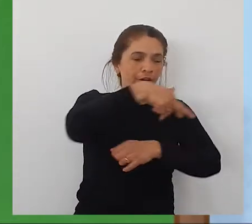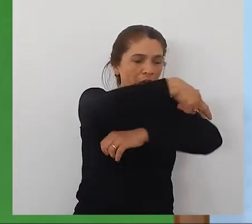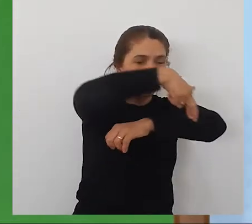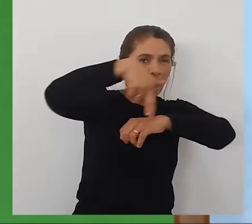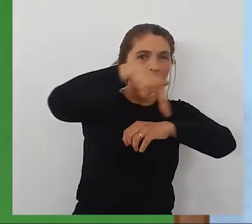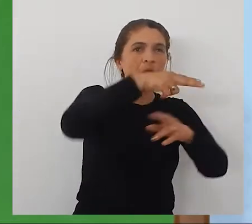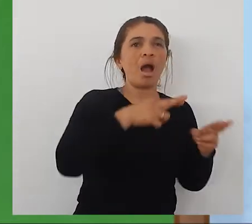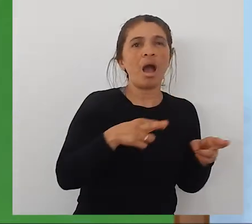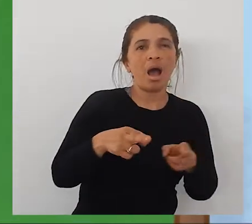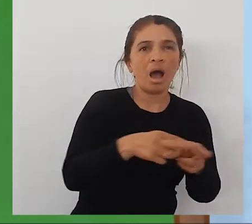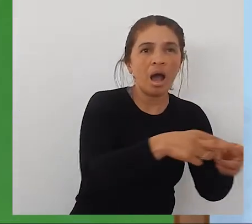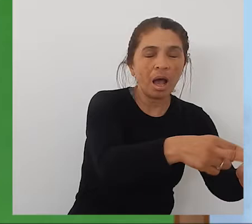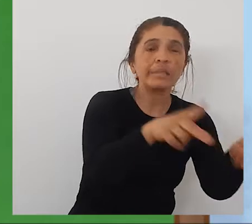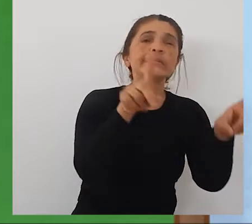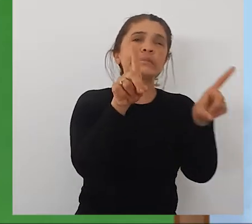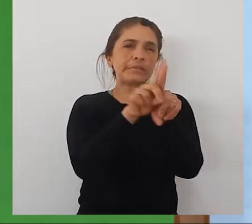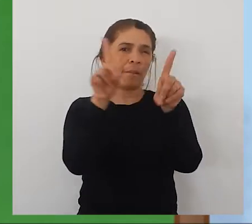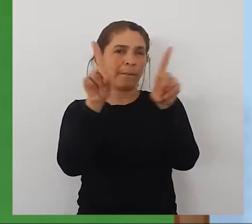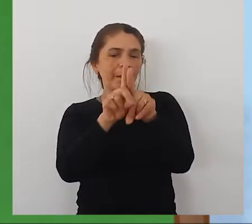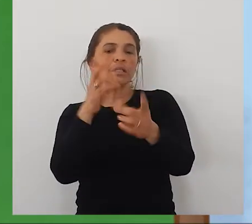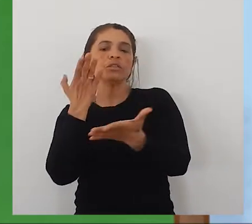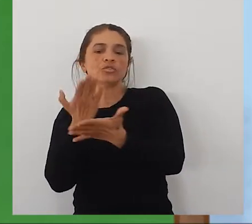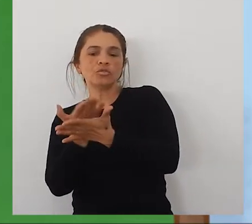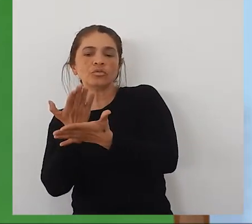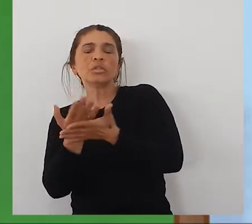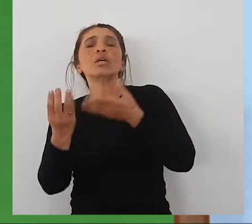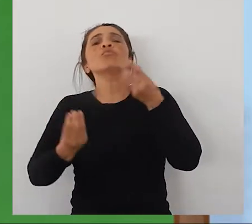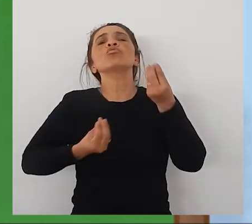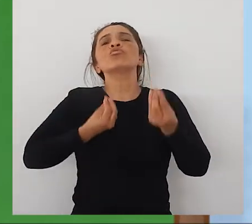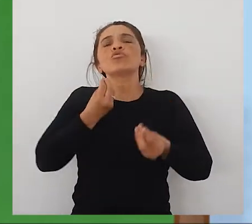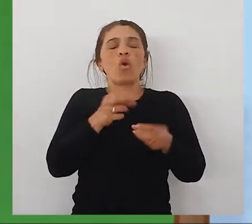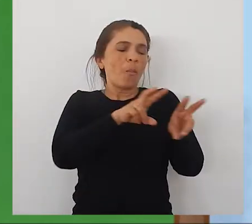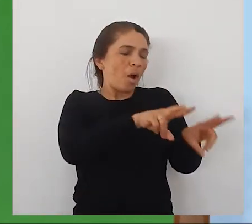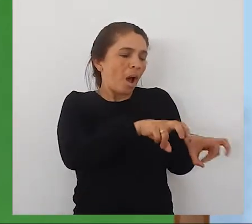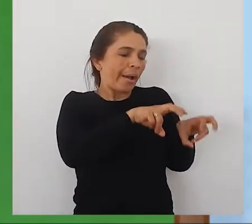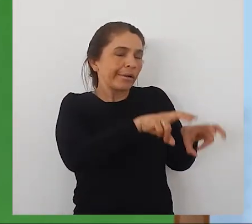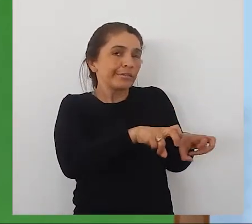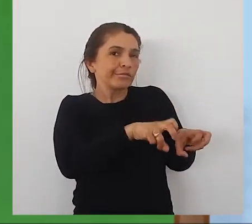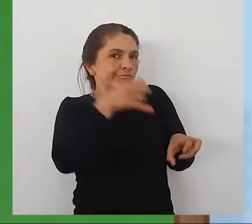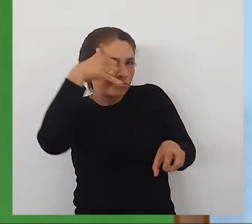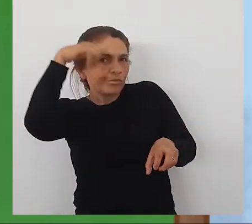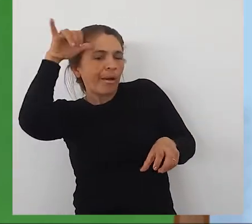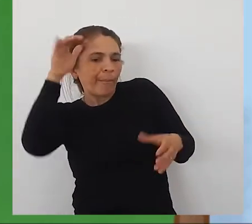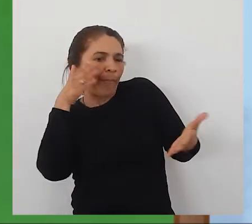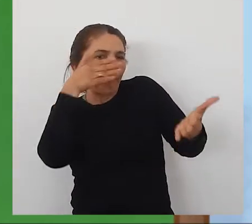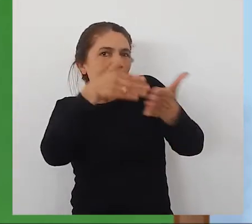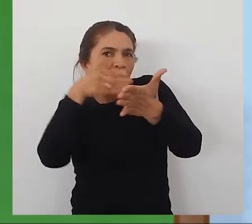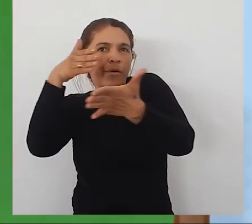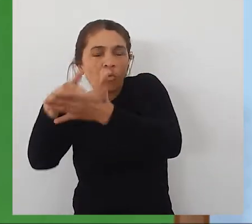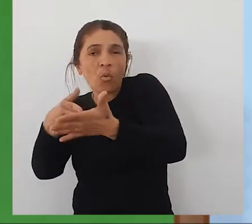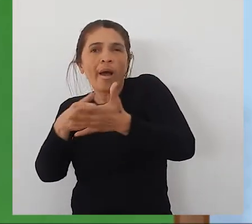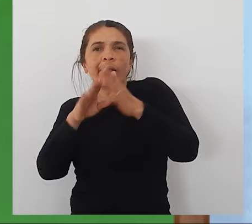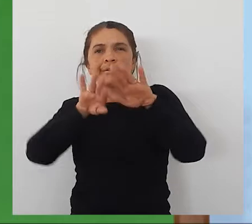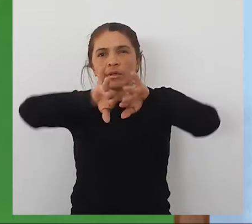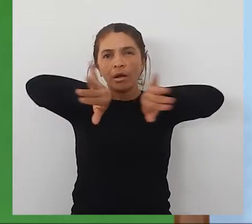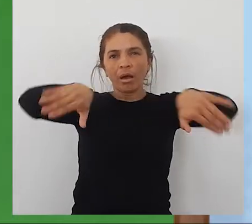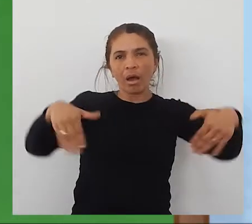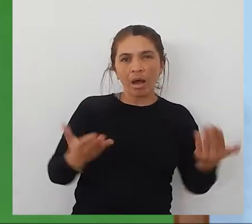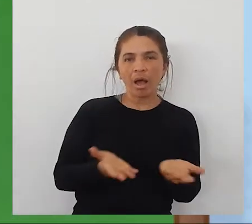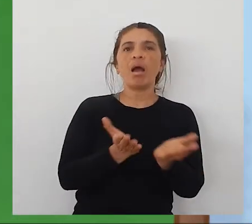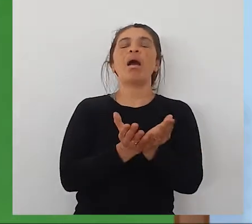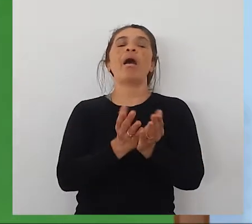sertanejos, os ribeirinhos. Além disso, estudaremos de que forma a agricultura e a pecuária interferem neste